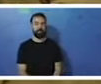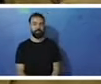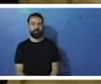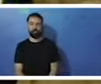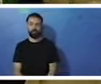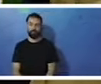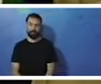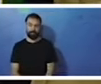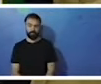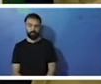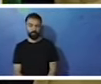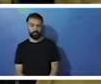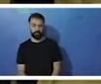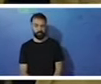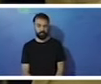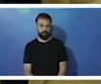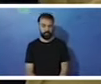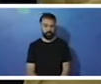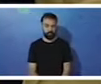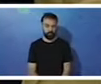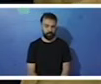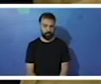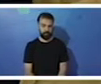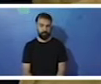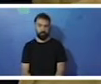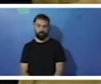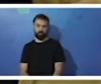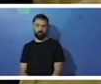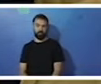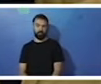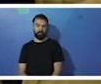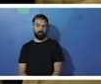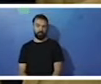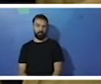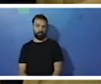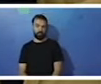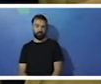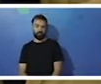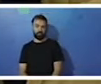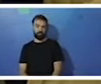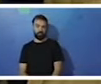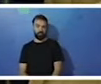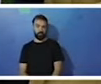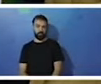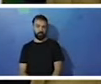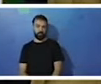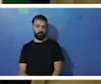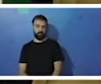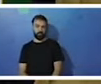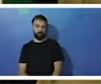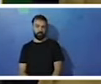78? Tem que fazer a estimativa. Não é para deixar a interrogação aqui, tá?